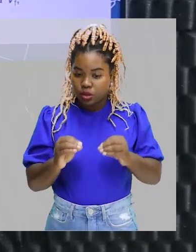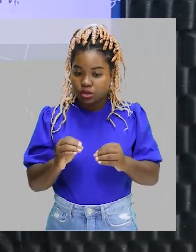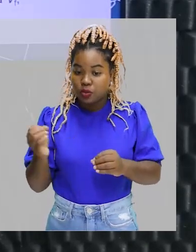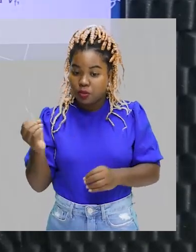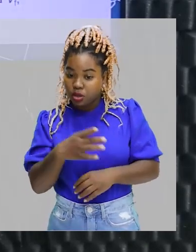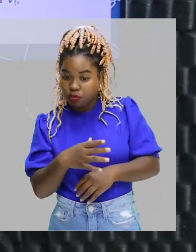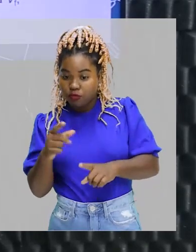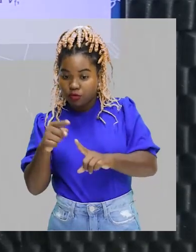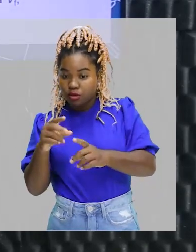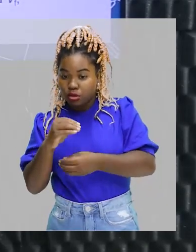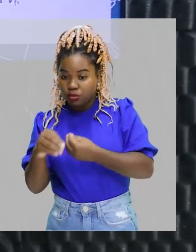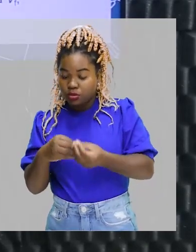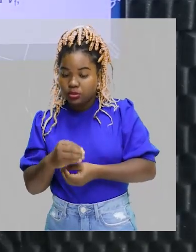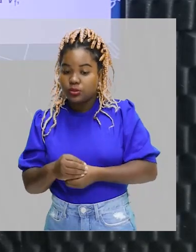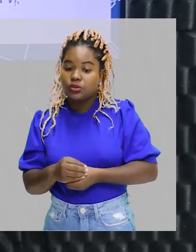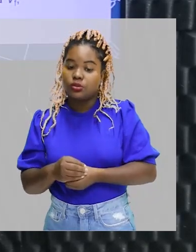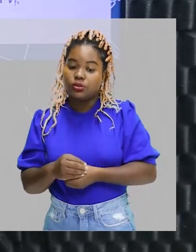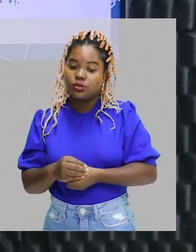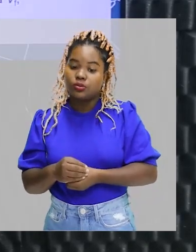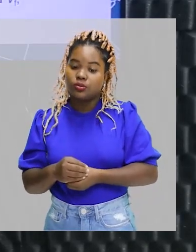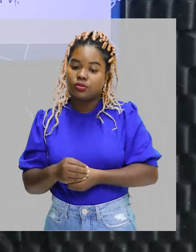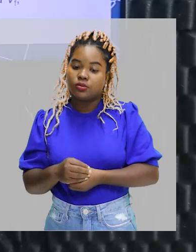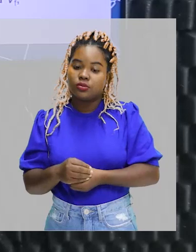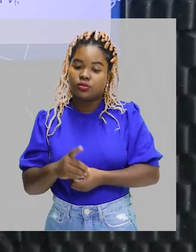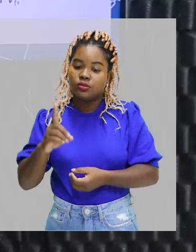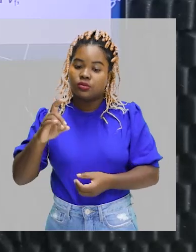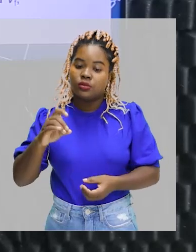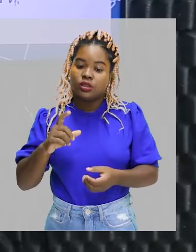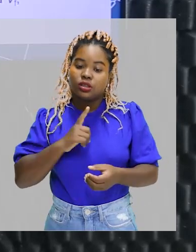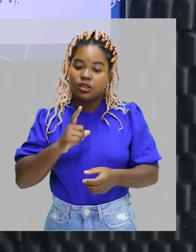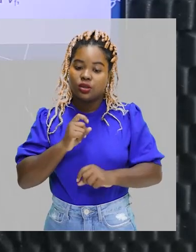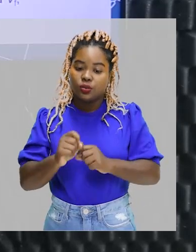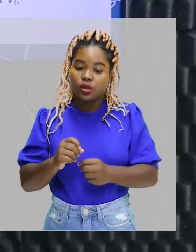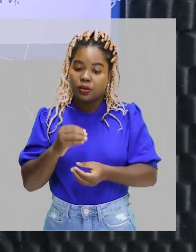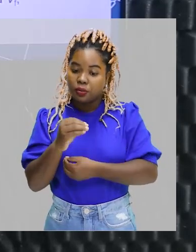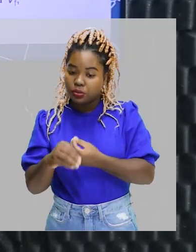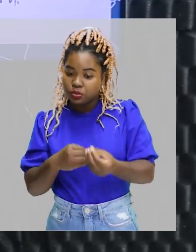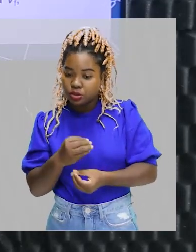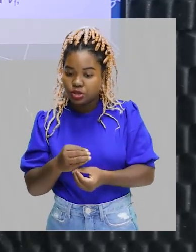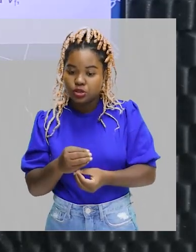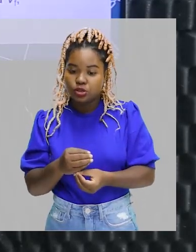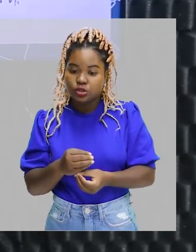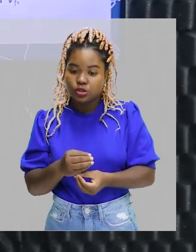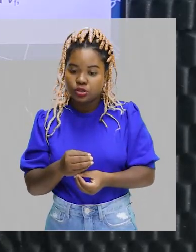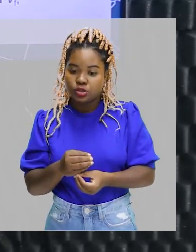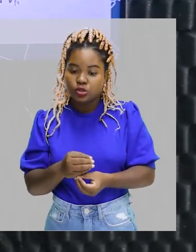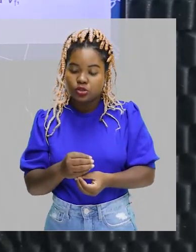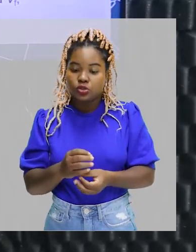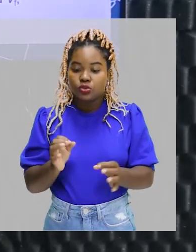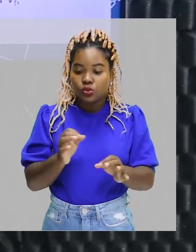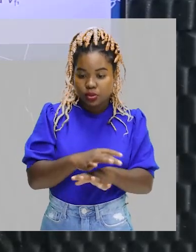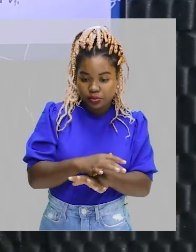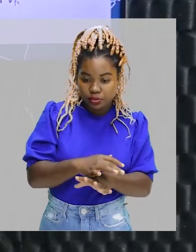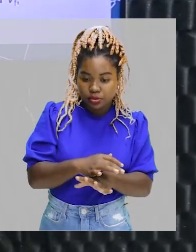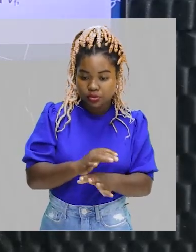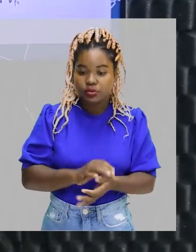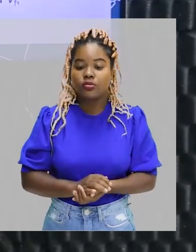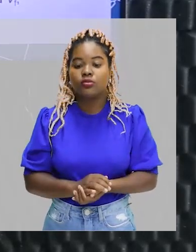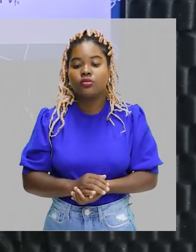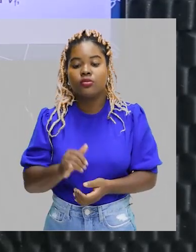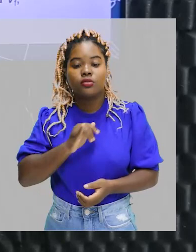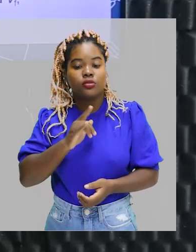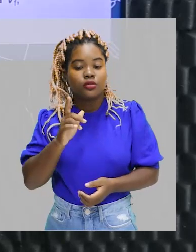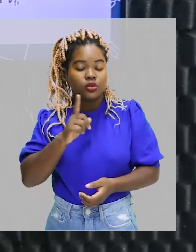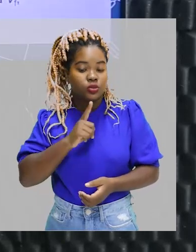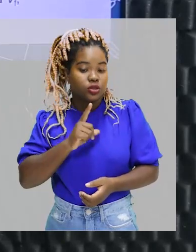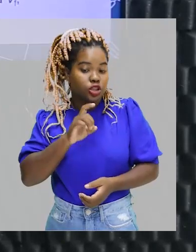solução, que vamos chamar de solução final, certo? Como eu adicionei apenas solvente, olha